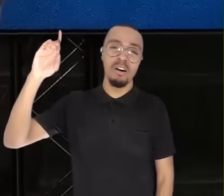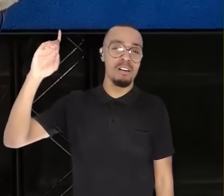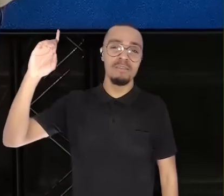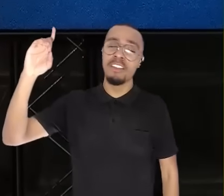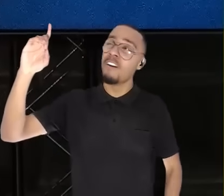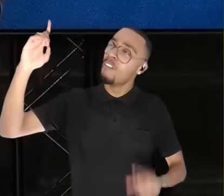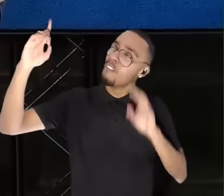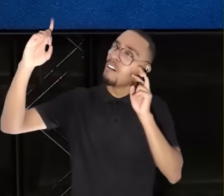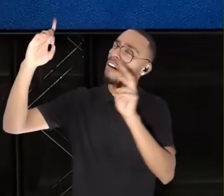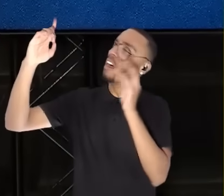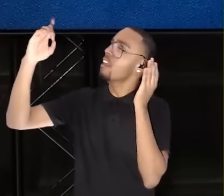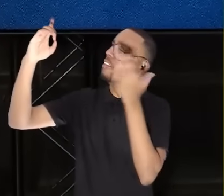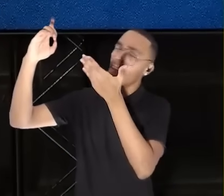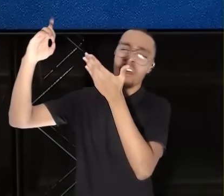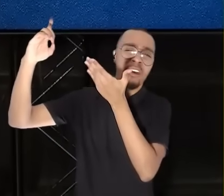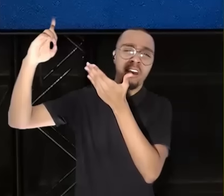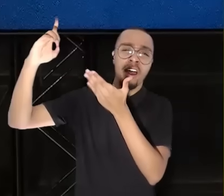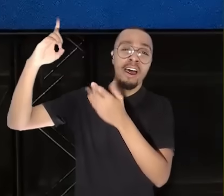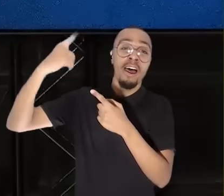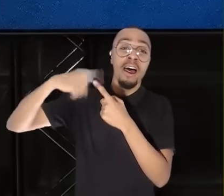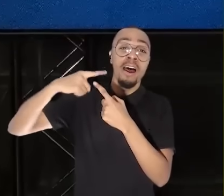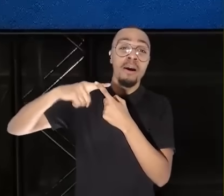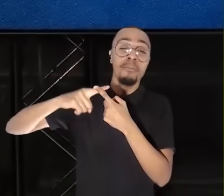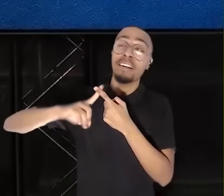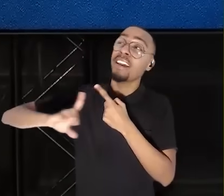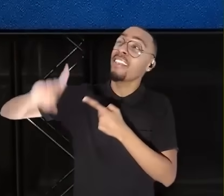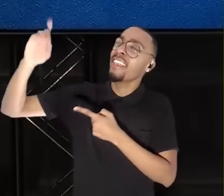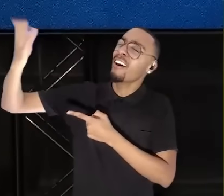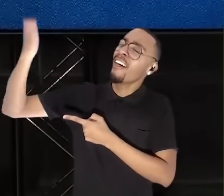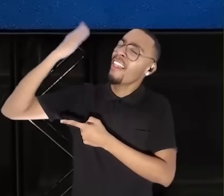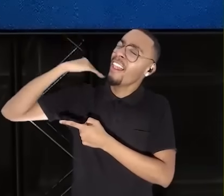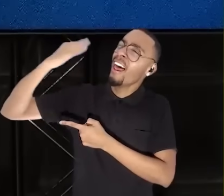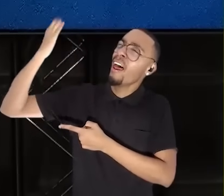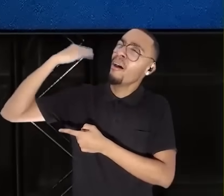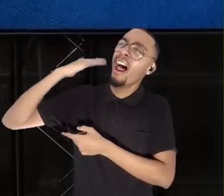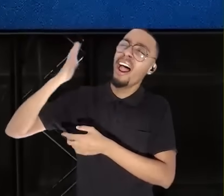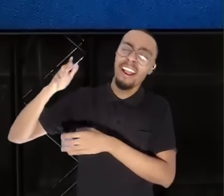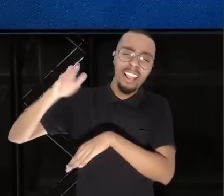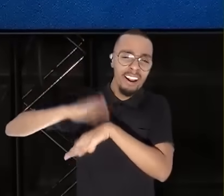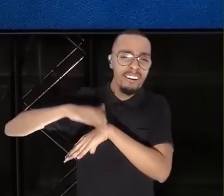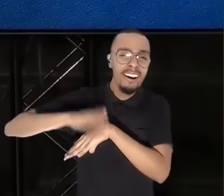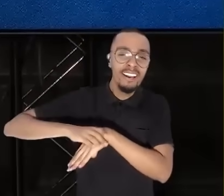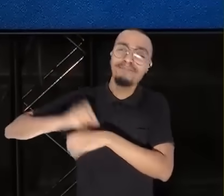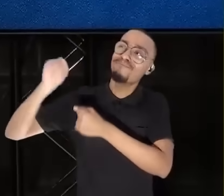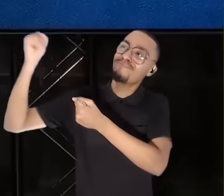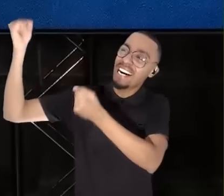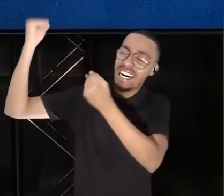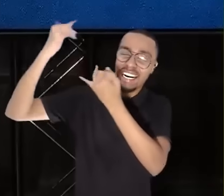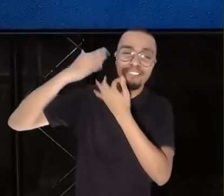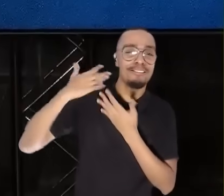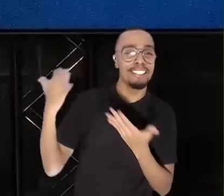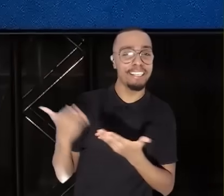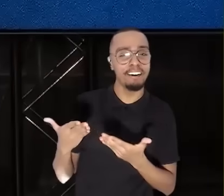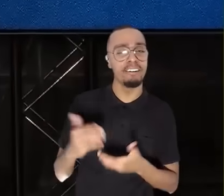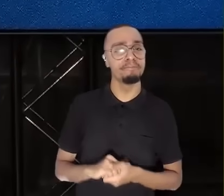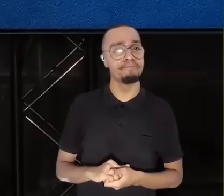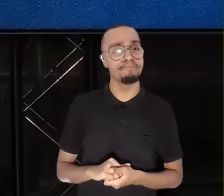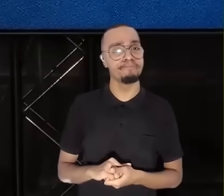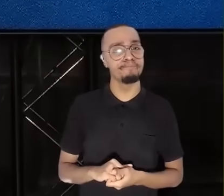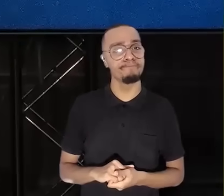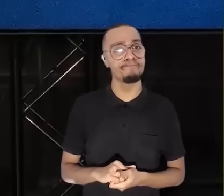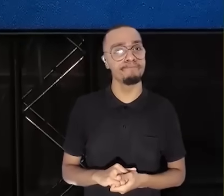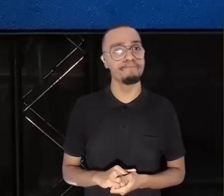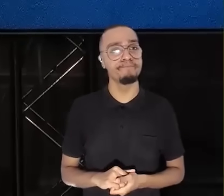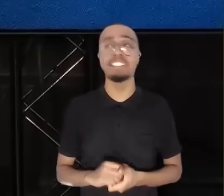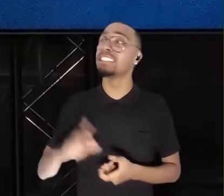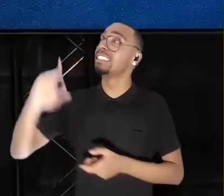olhos nele. Para que aquilo que Ele já fez venha até você. Irmãos, Ele é tudo o que